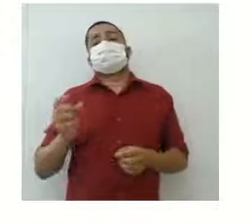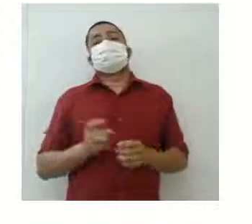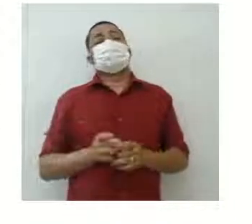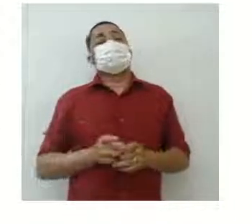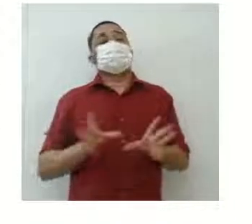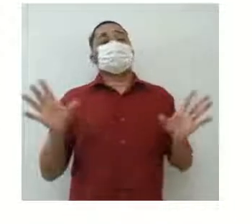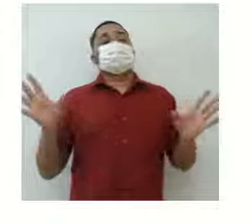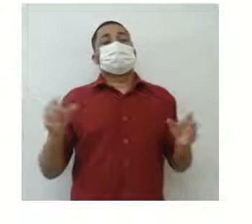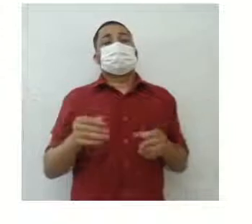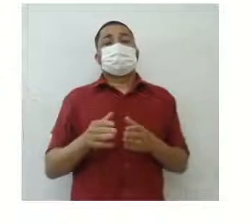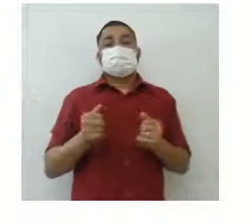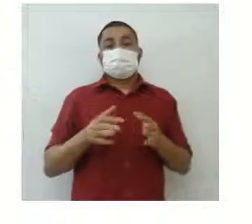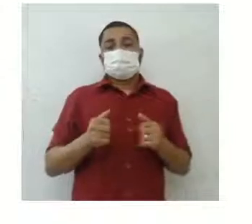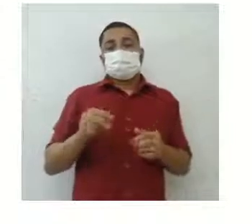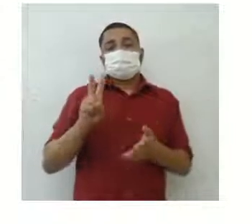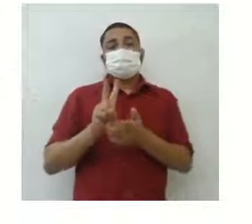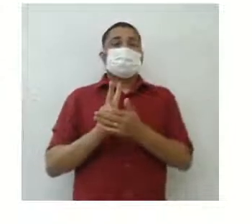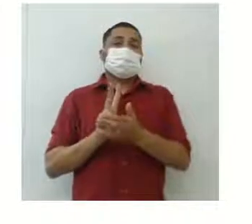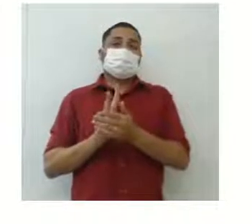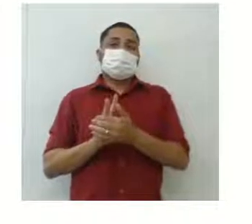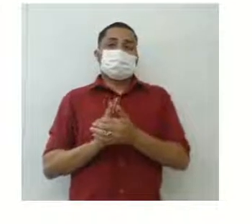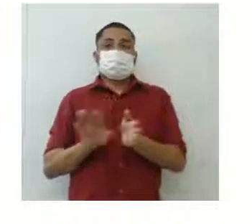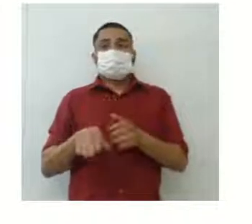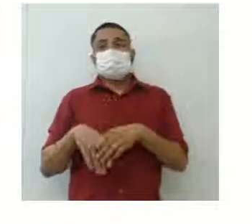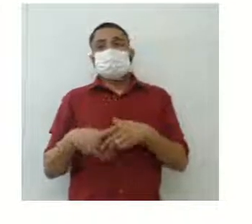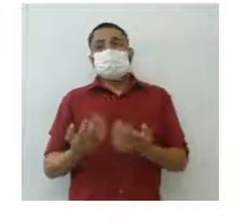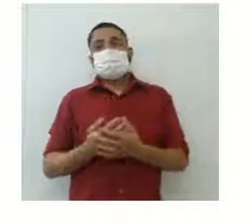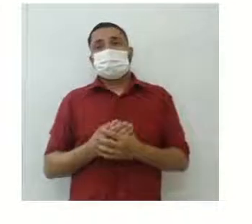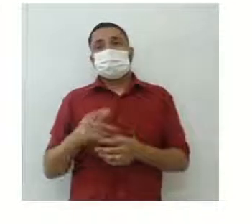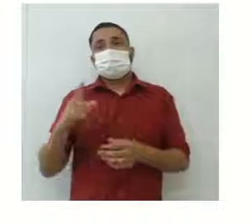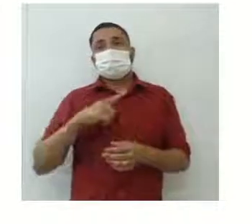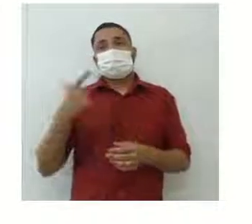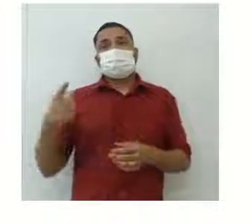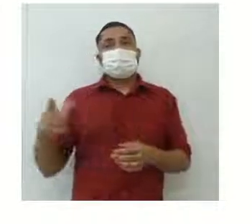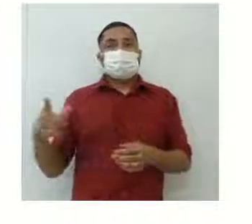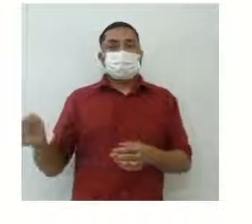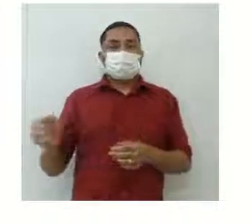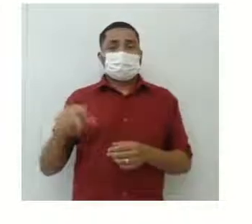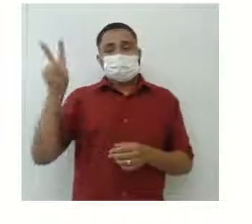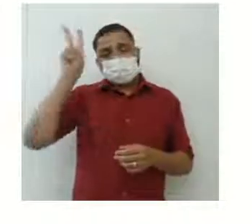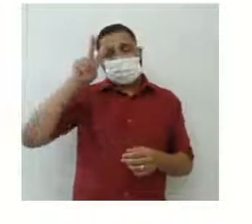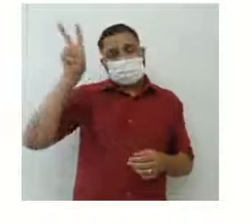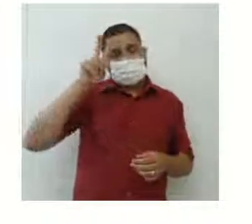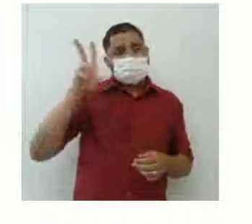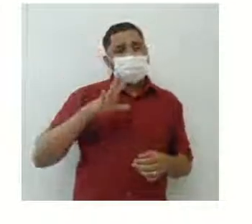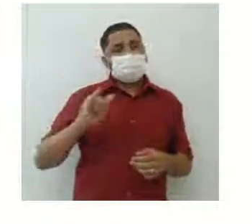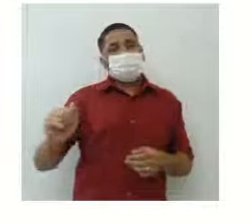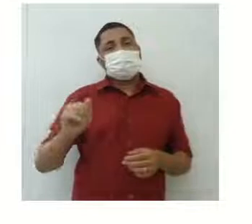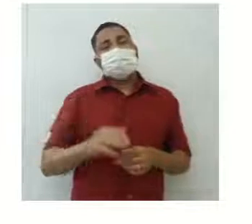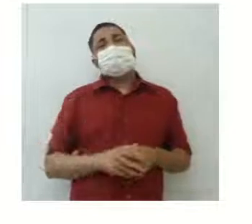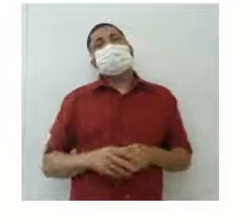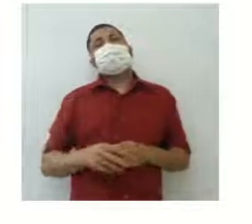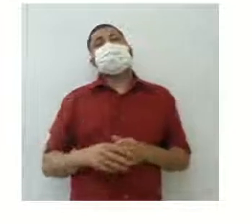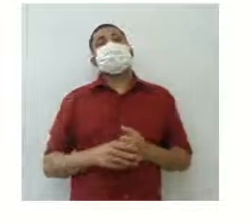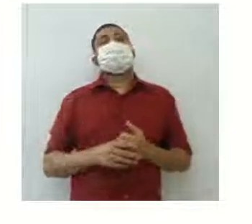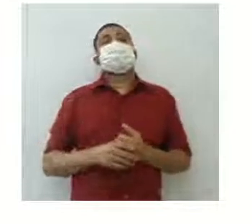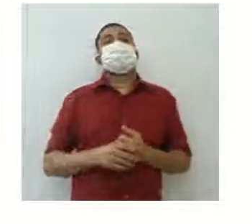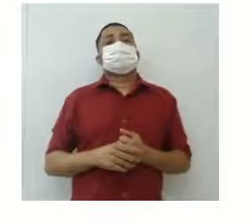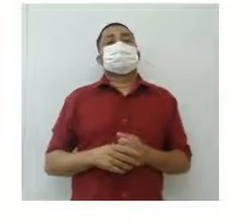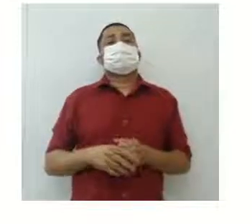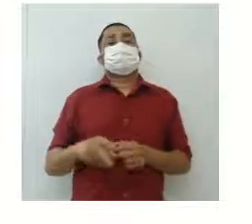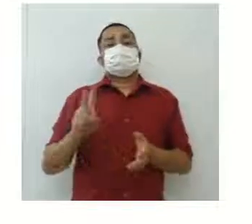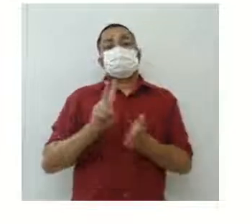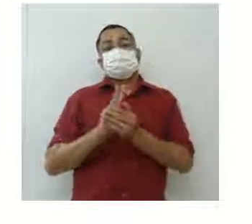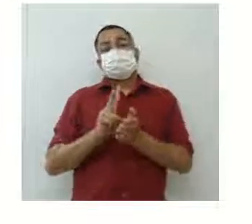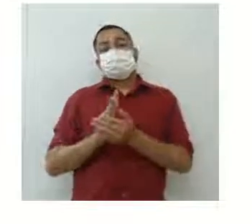demanda de indígenas, né? Então, aí você vai ter outros historiadores que acrescentam que os